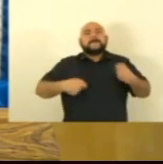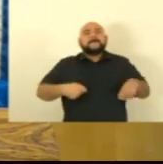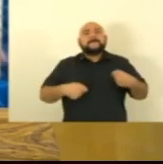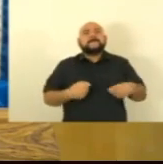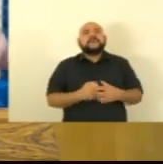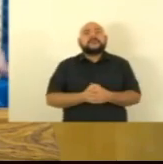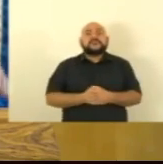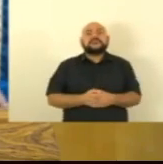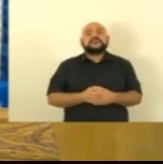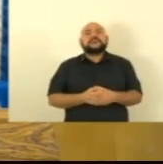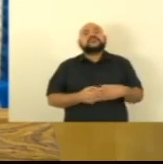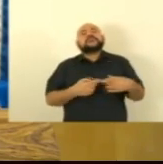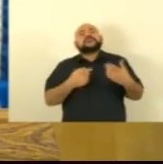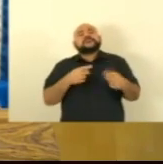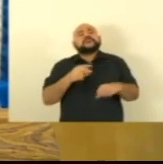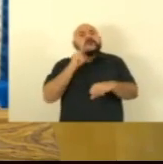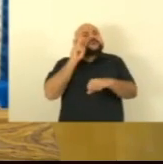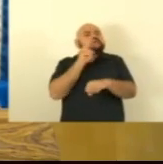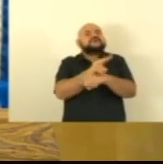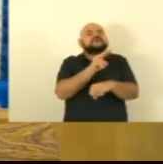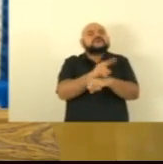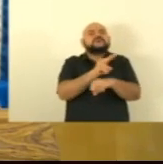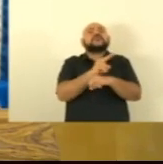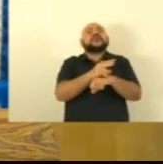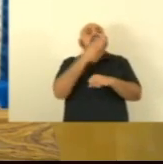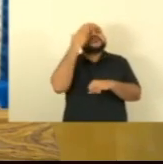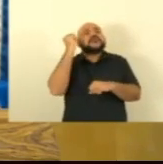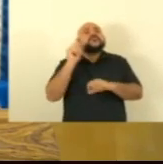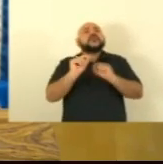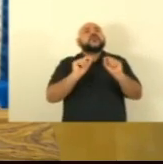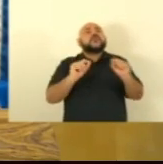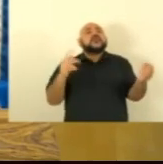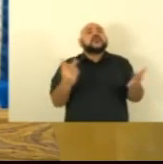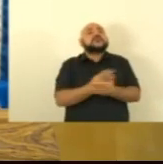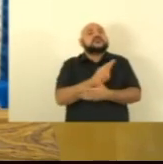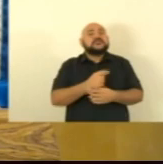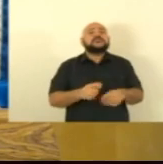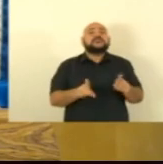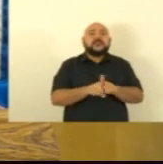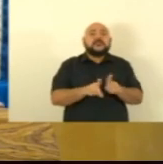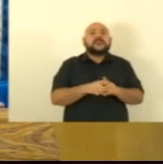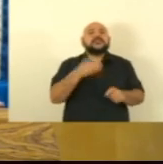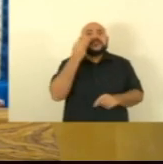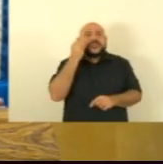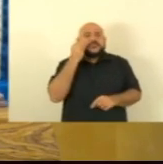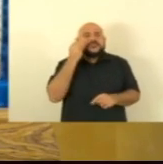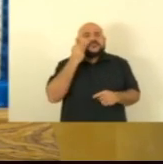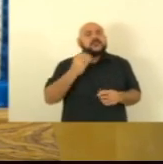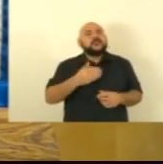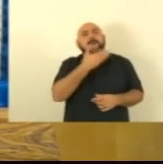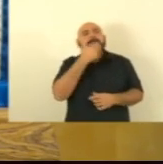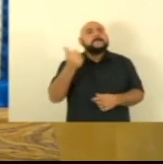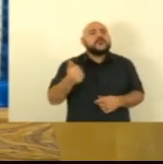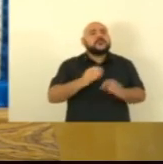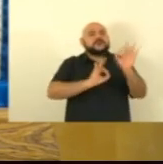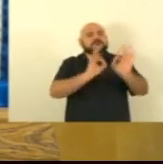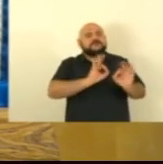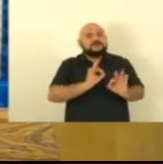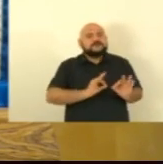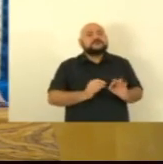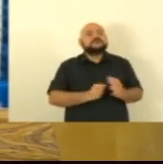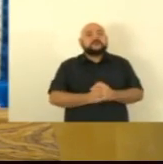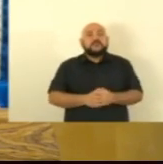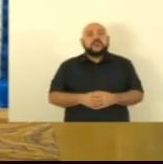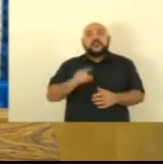CESA na Santa Casa de Una, para verificar definitivamente a possibilidade do Estado fazer a estadualização,